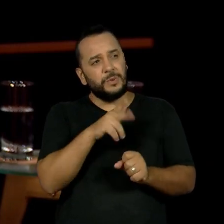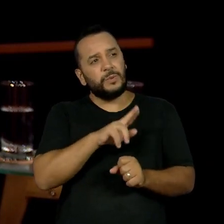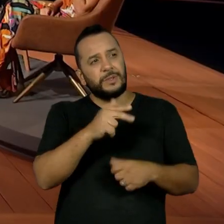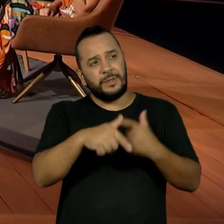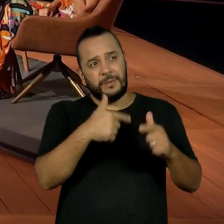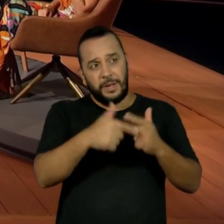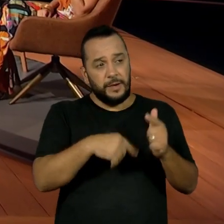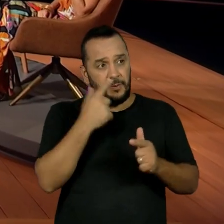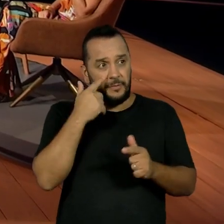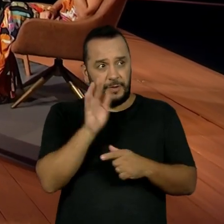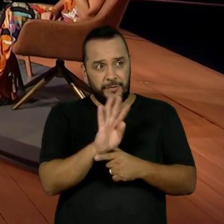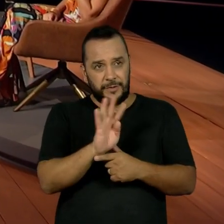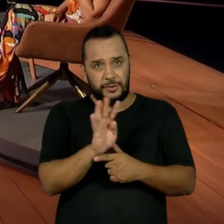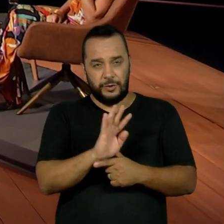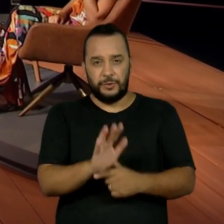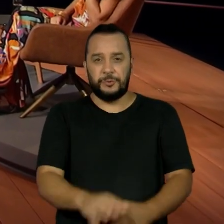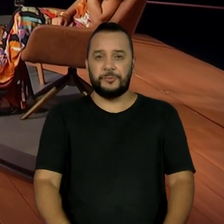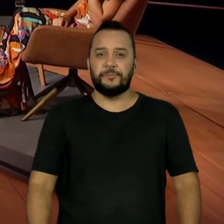Olha só.